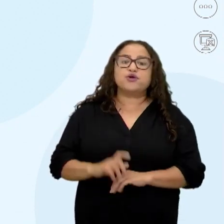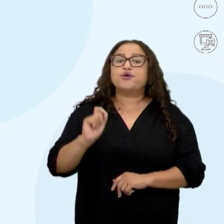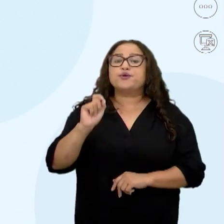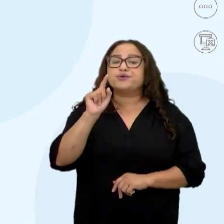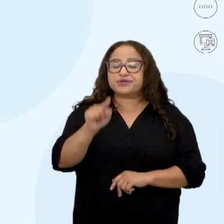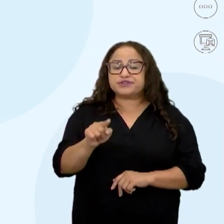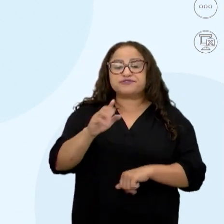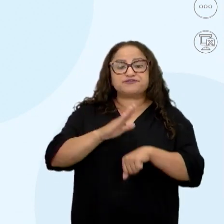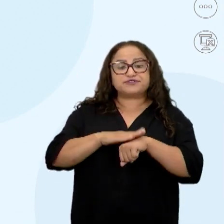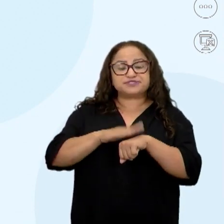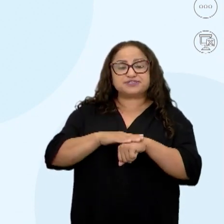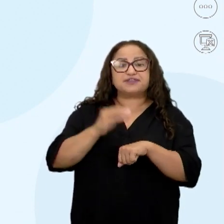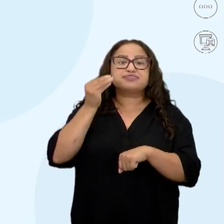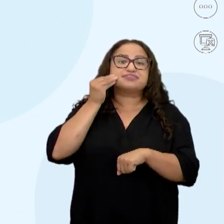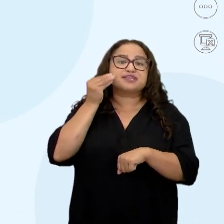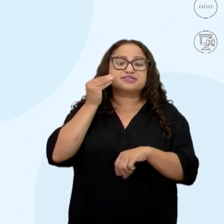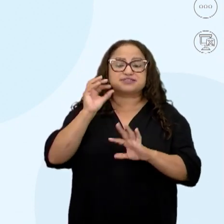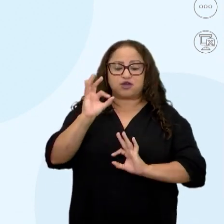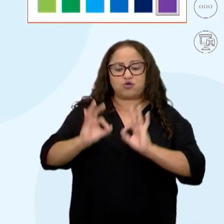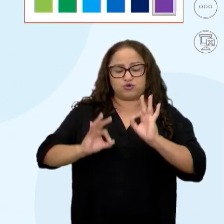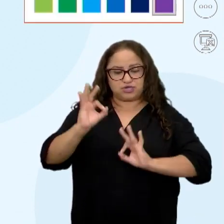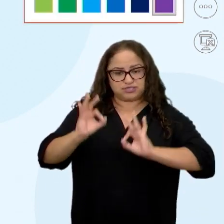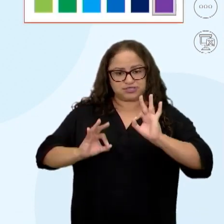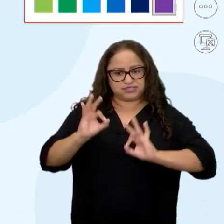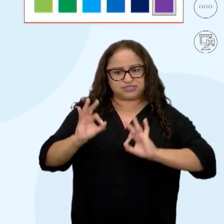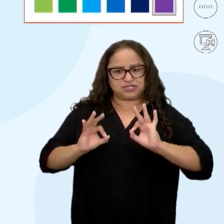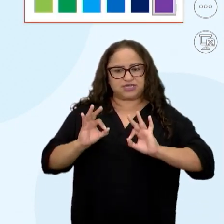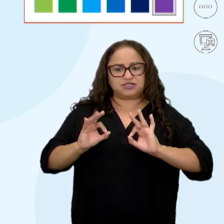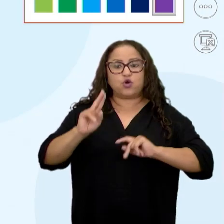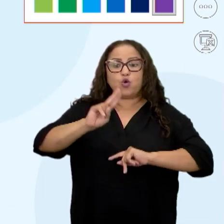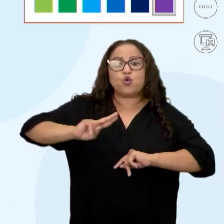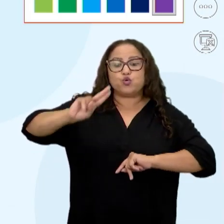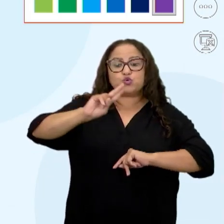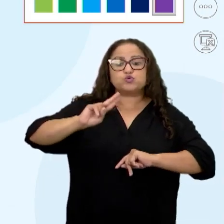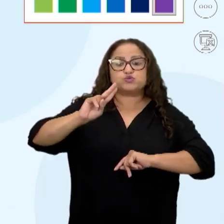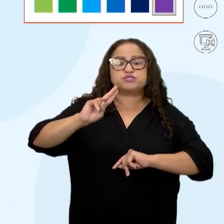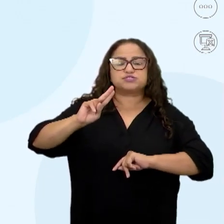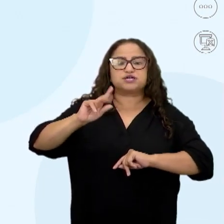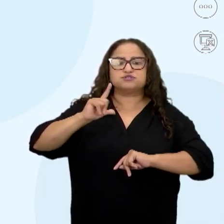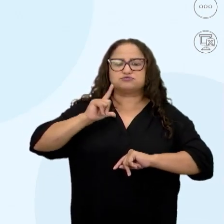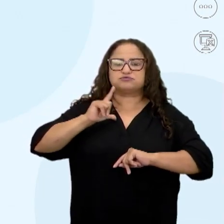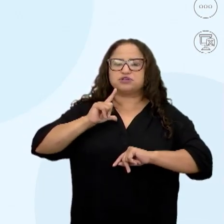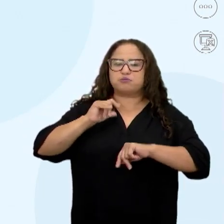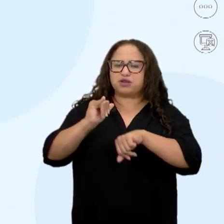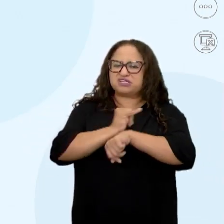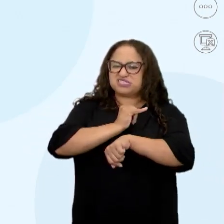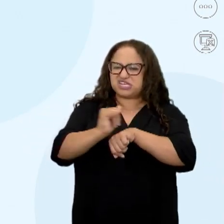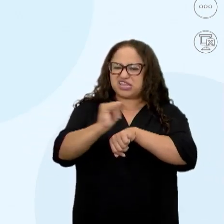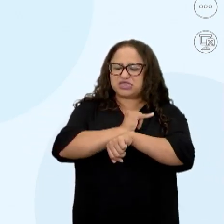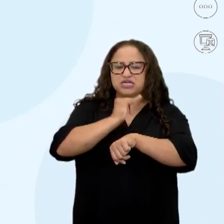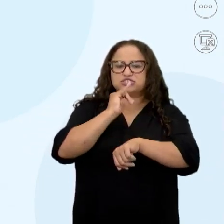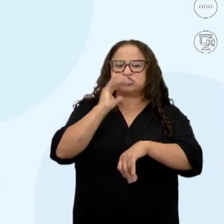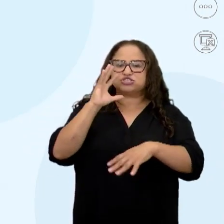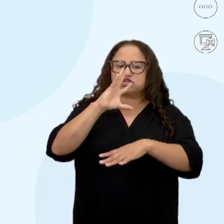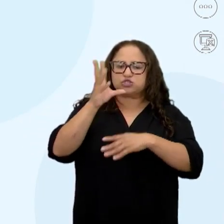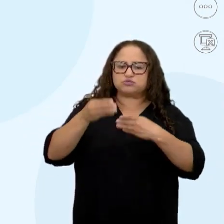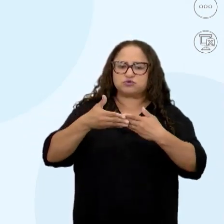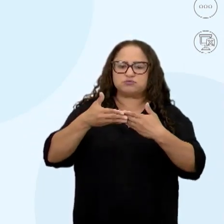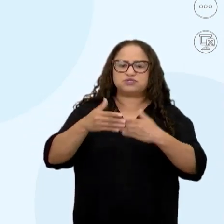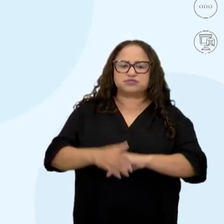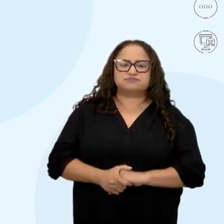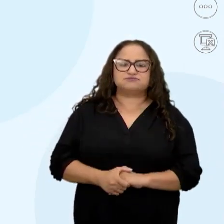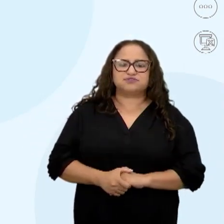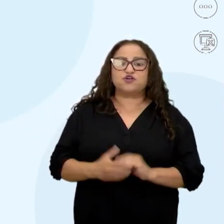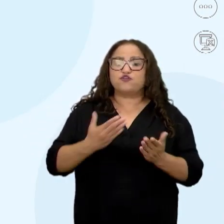o que que a gente faz a gente vai tentar montar as peças aí utilizando o truque né de completar quadrado então eu vou começar